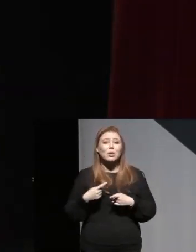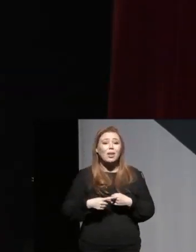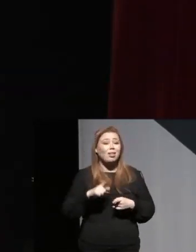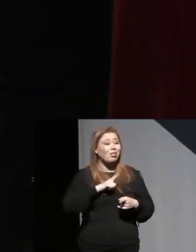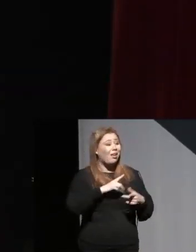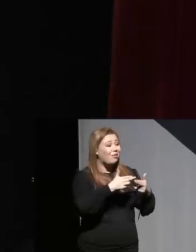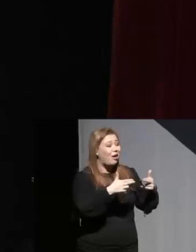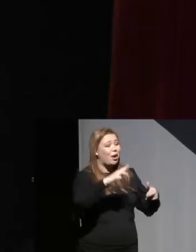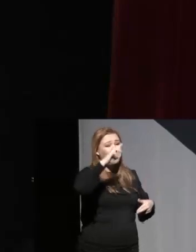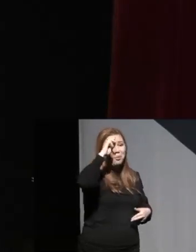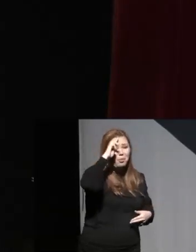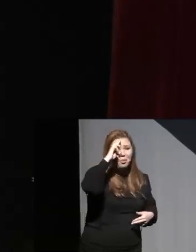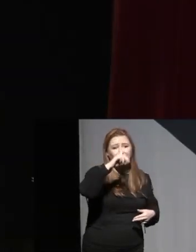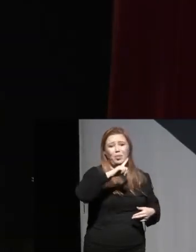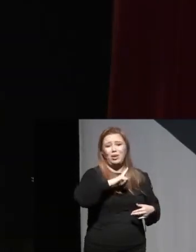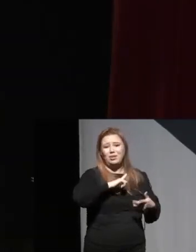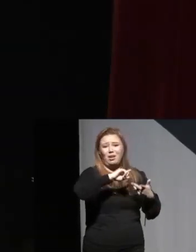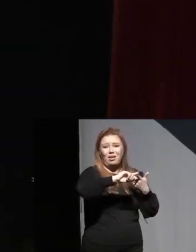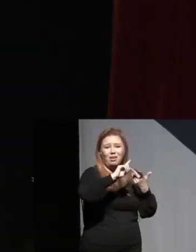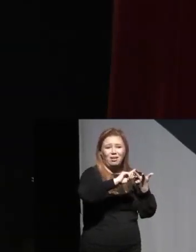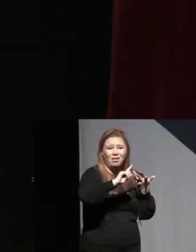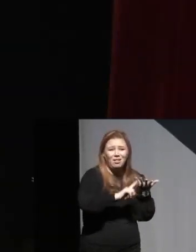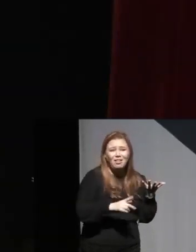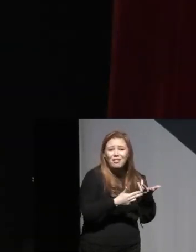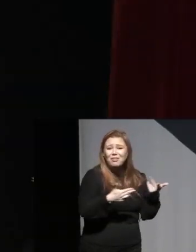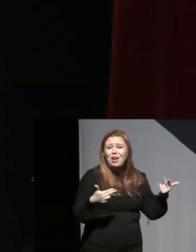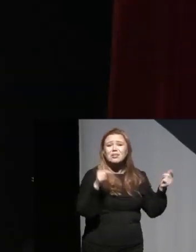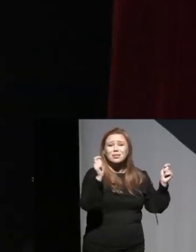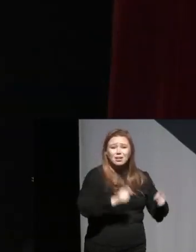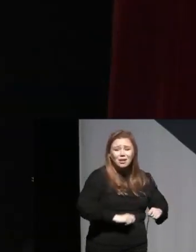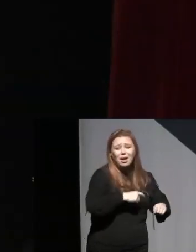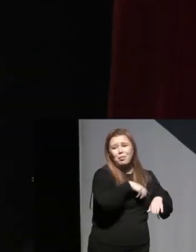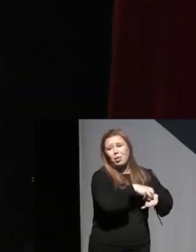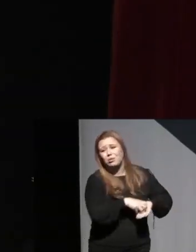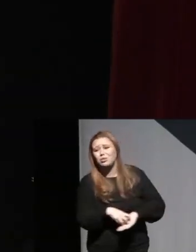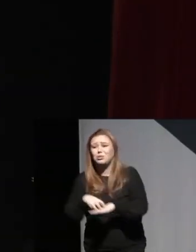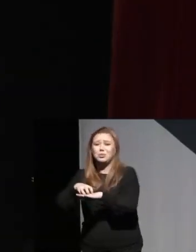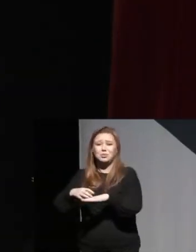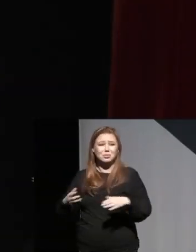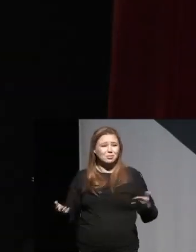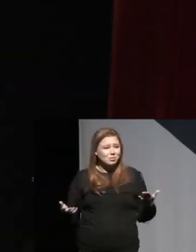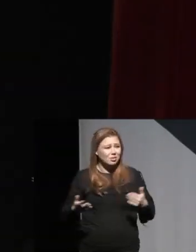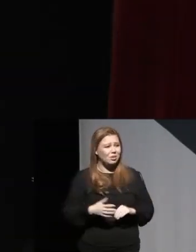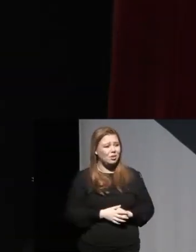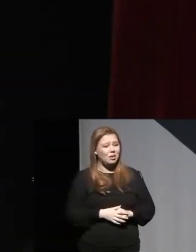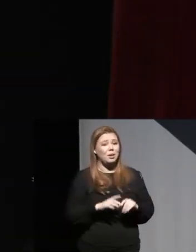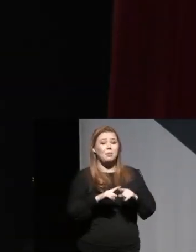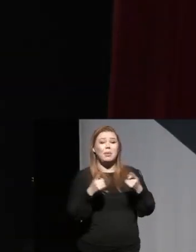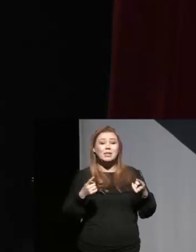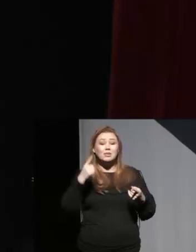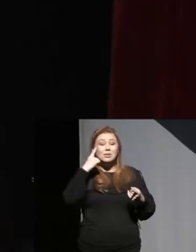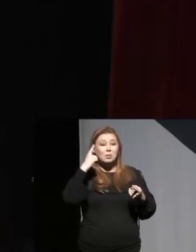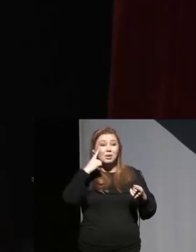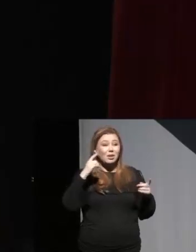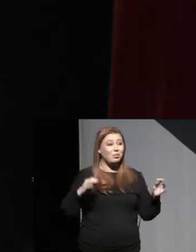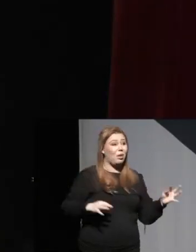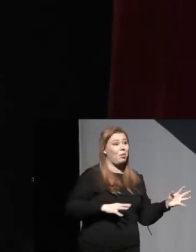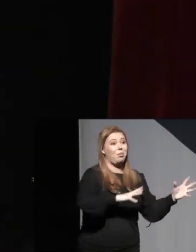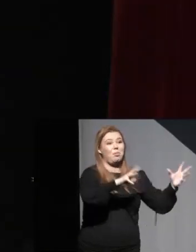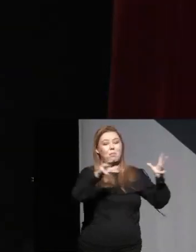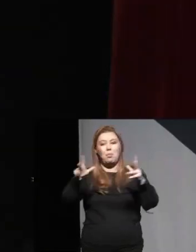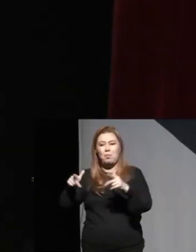serviços que os atendem em relação a deslocamento. Só que quando você pega isso em grande escala,